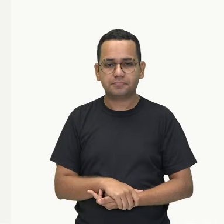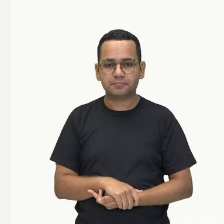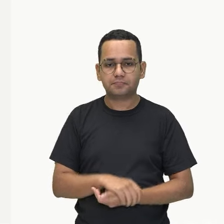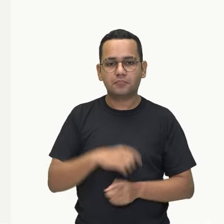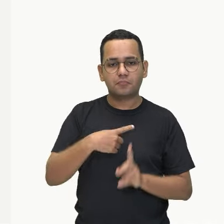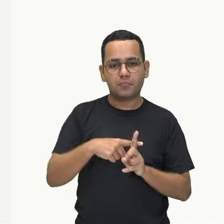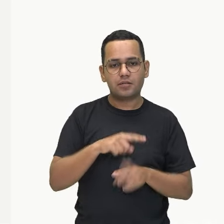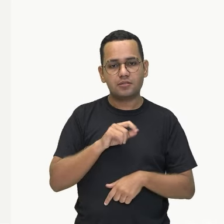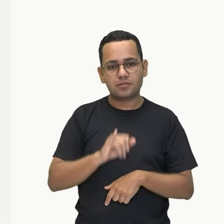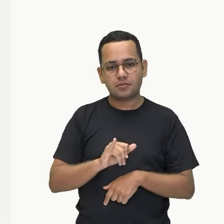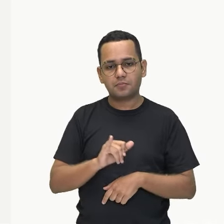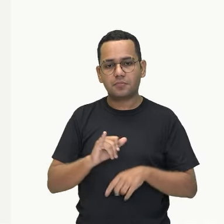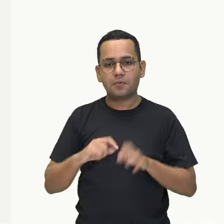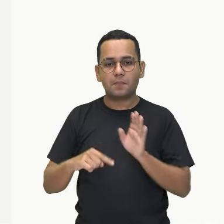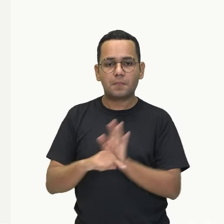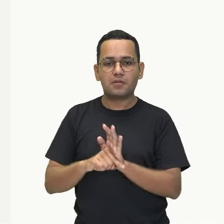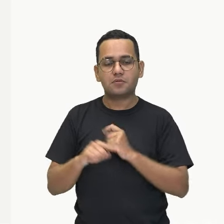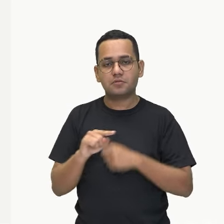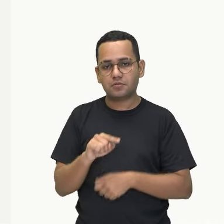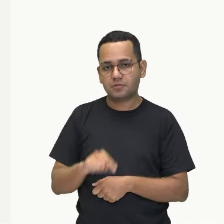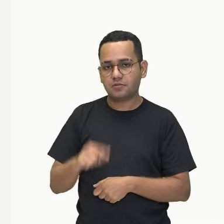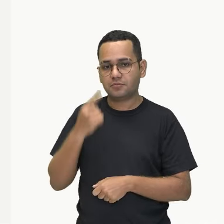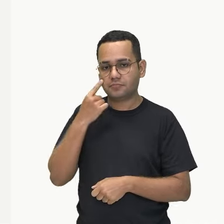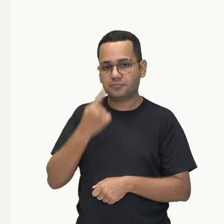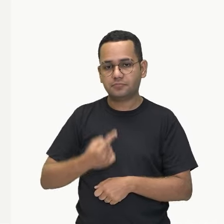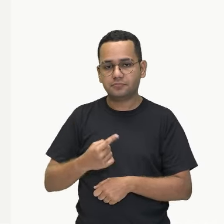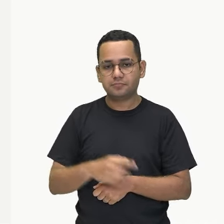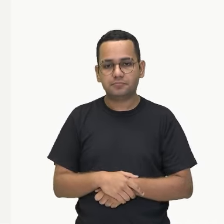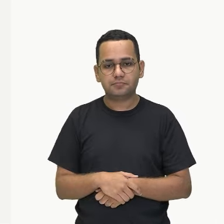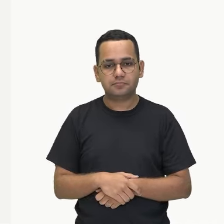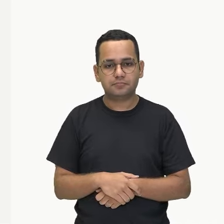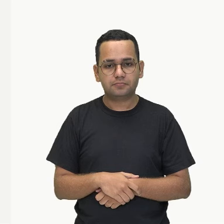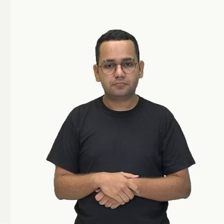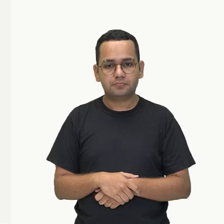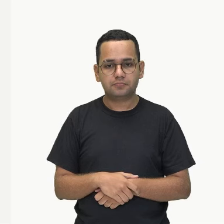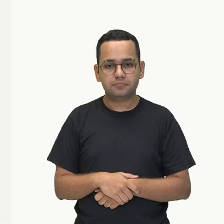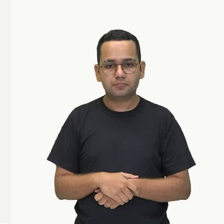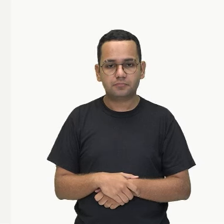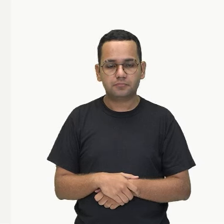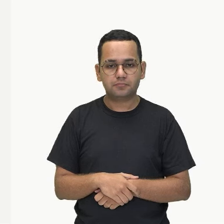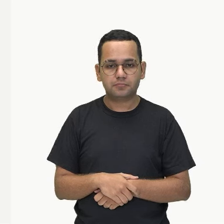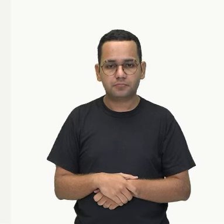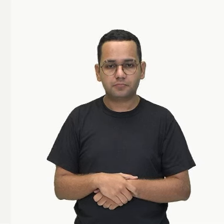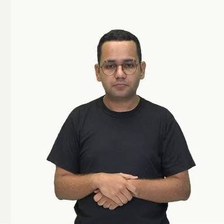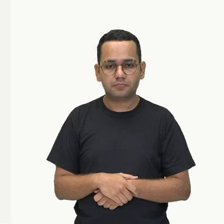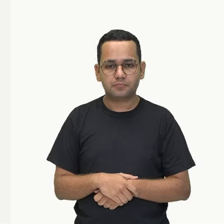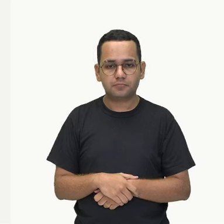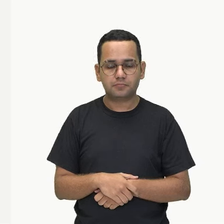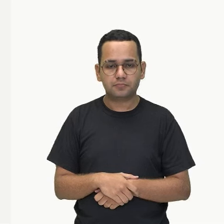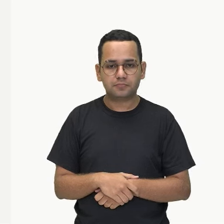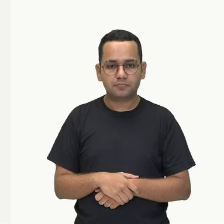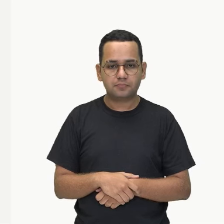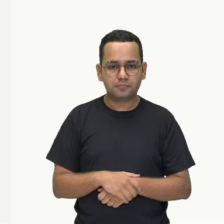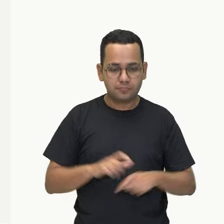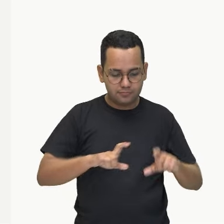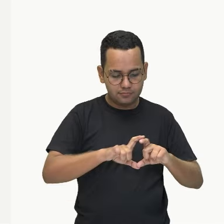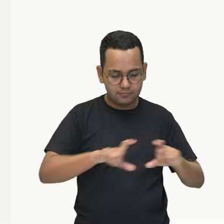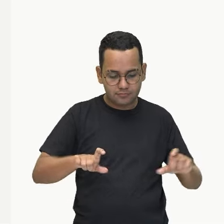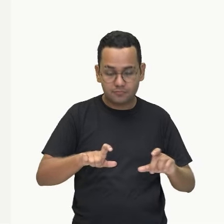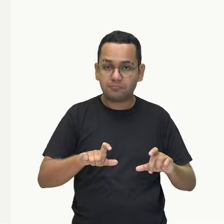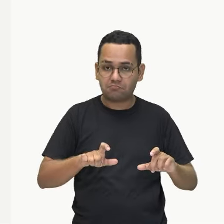tenho mais y menos z. Tá? Então, o